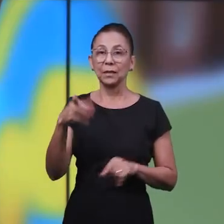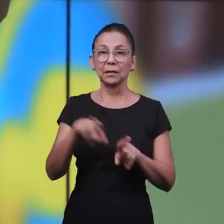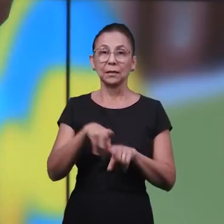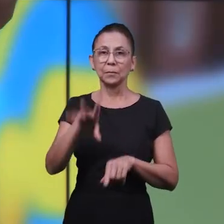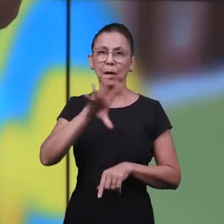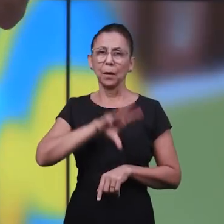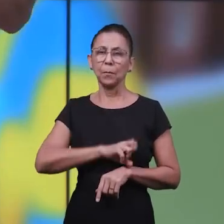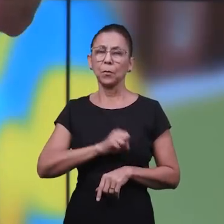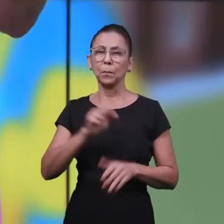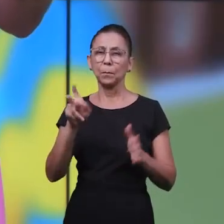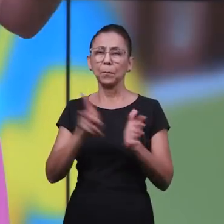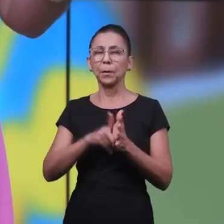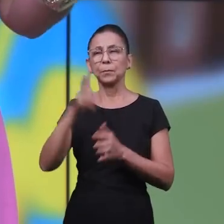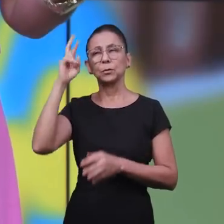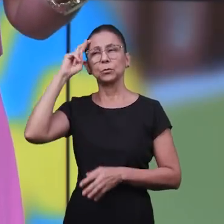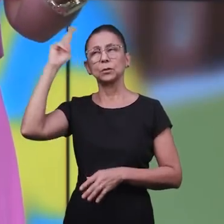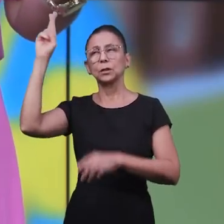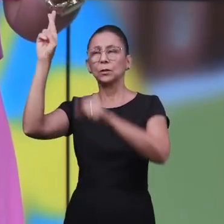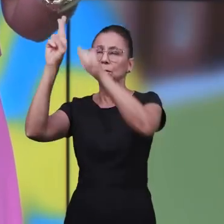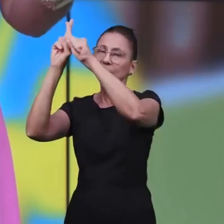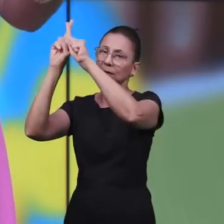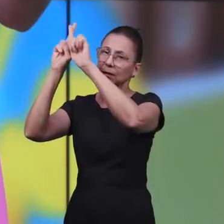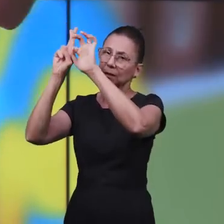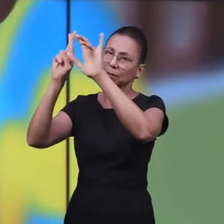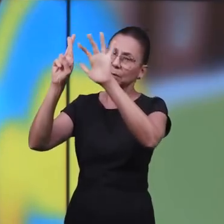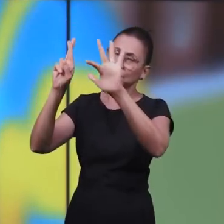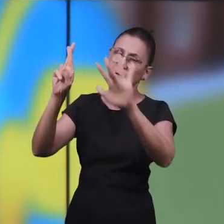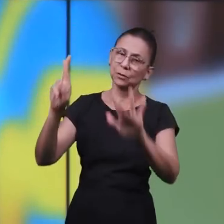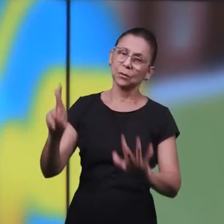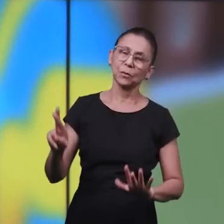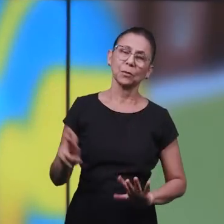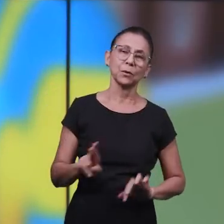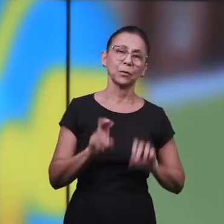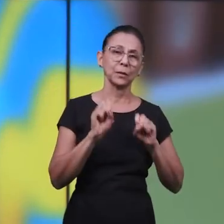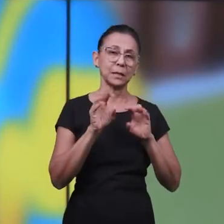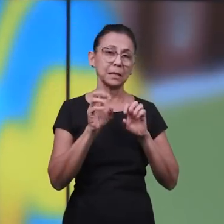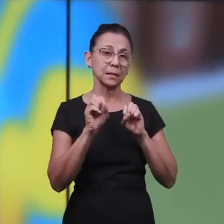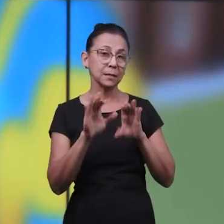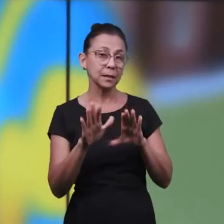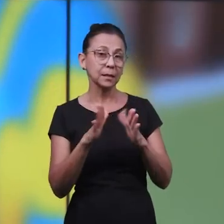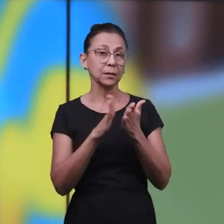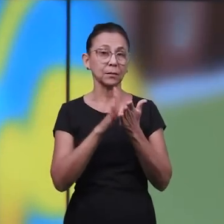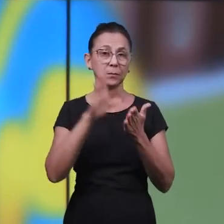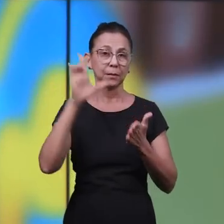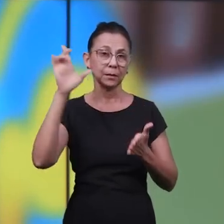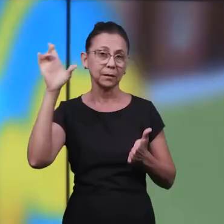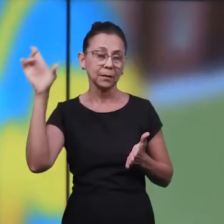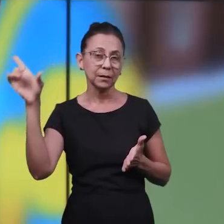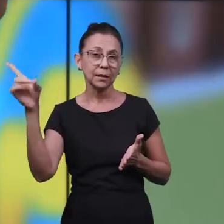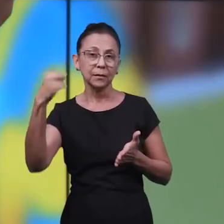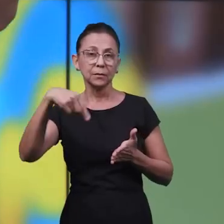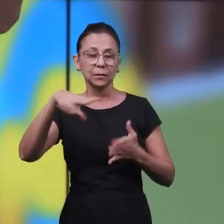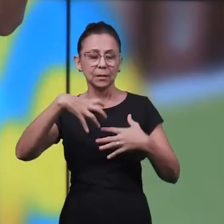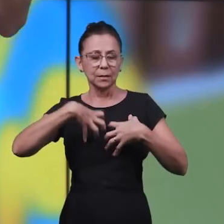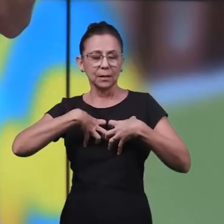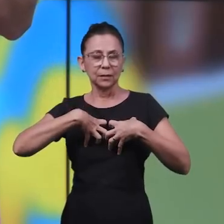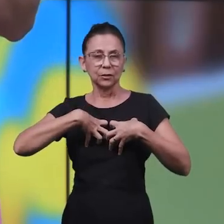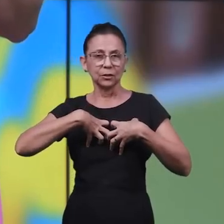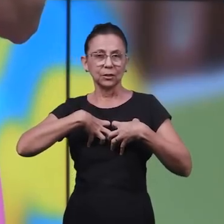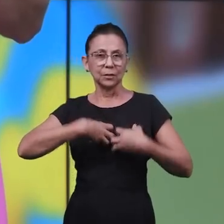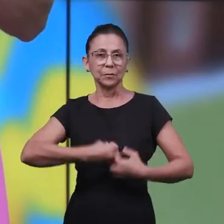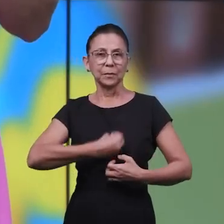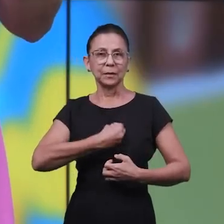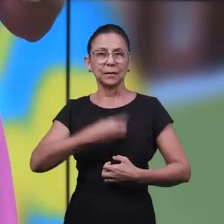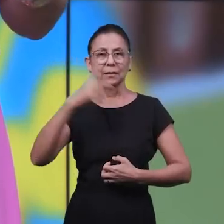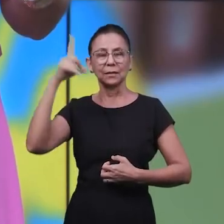do Senhor. Que o Senhor assim nos abençoe com a sua palavra, que possamos assim sentir a presença de Deus a cada